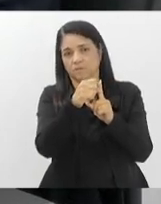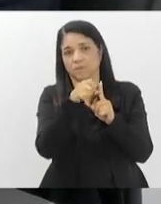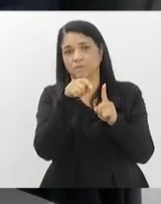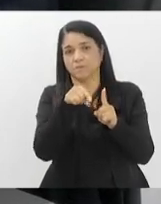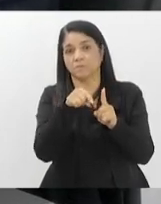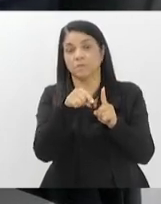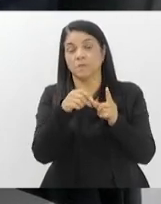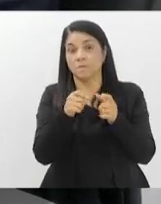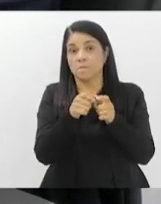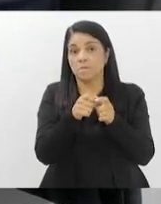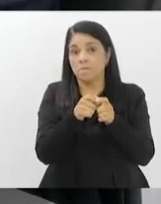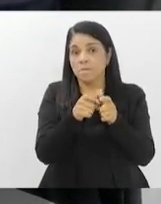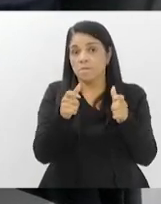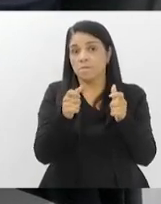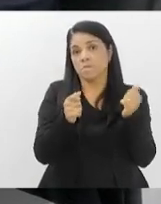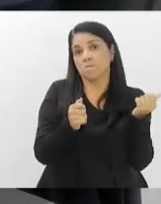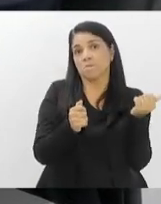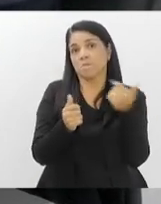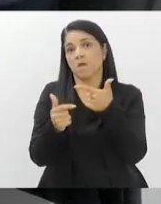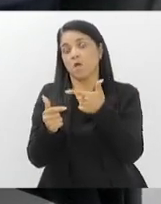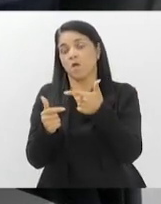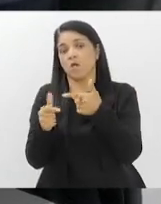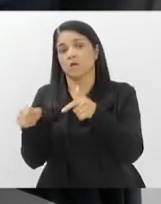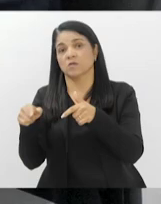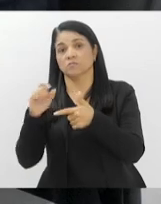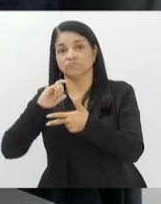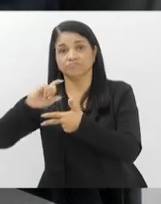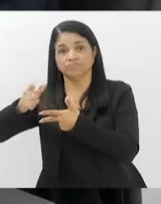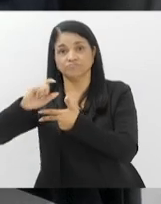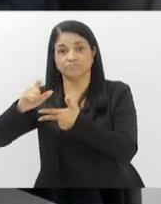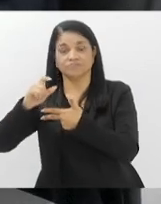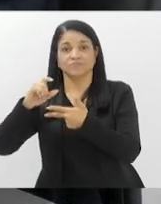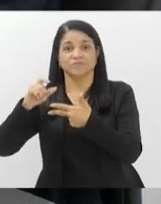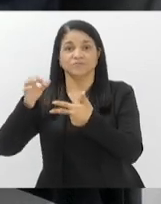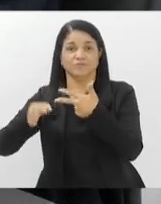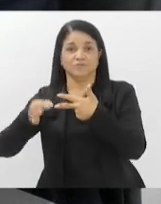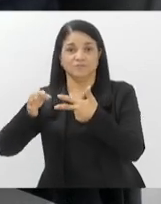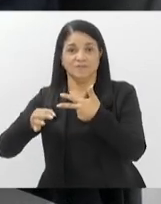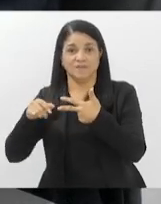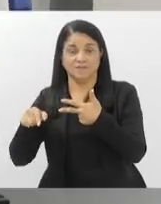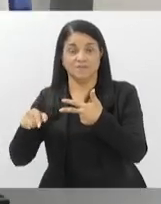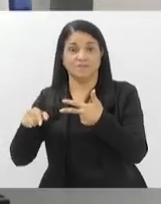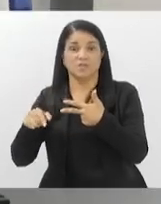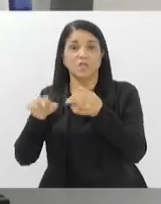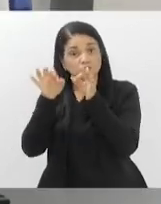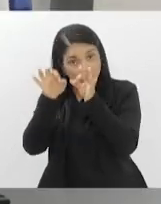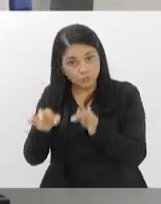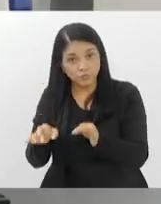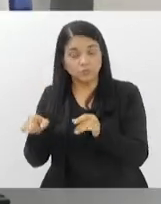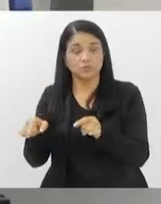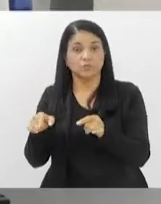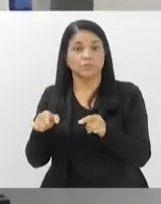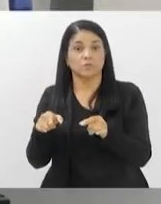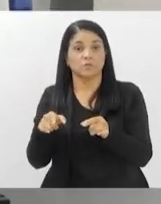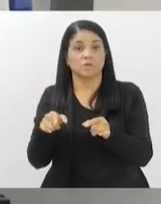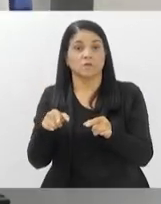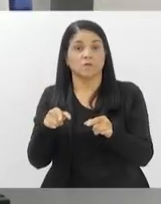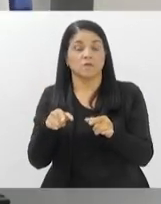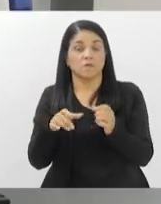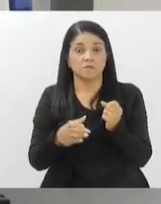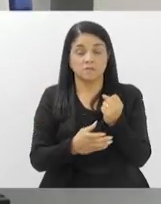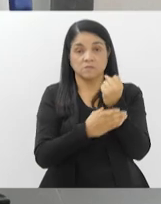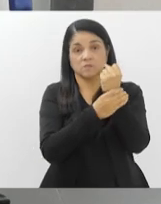tornando maior do que a do Poder Executivo e do Poder Judiciário, que é absolutamente justo, porque o cliente da segurança pública é